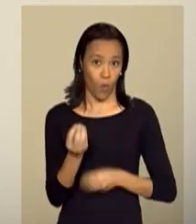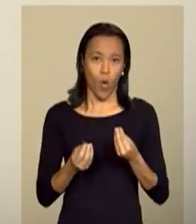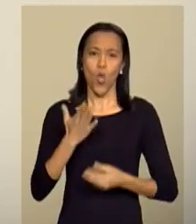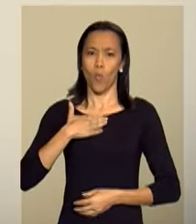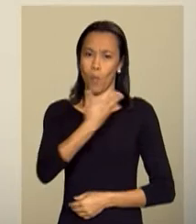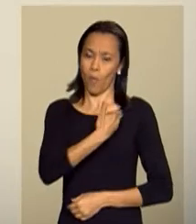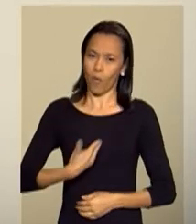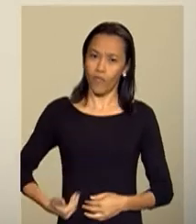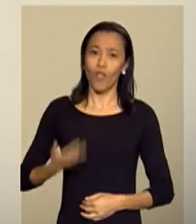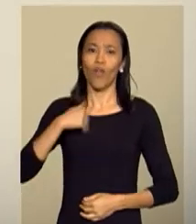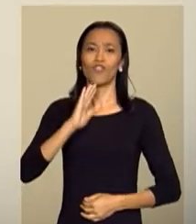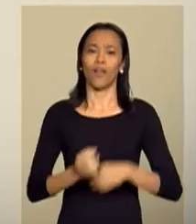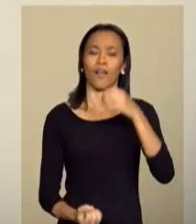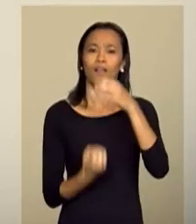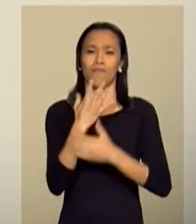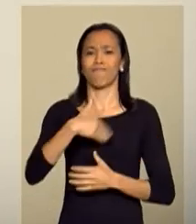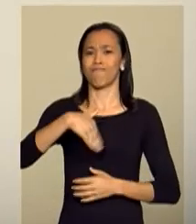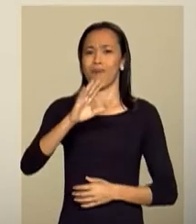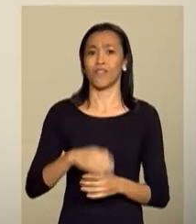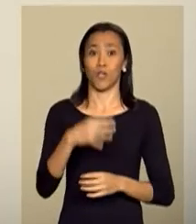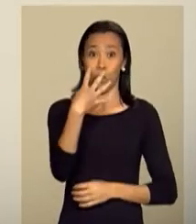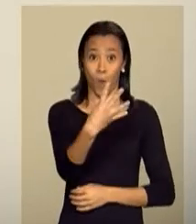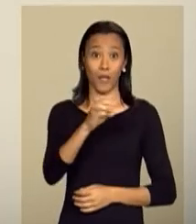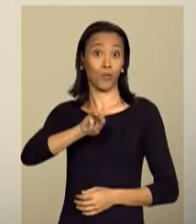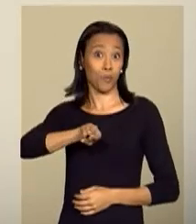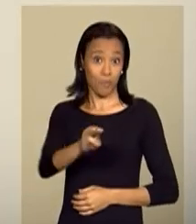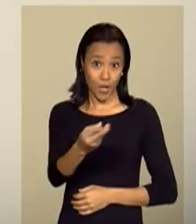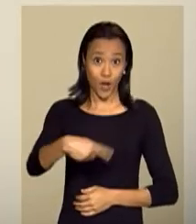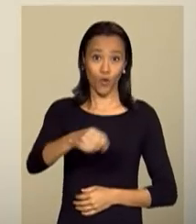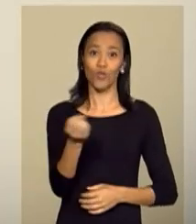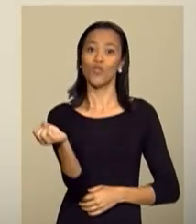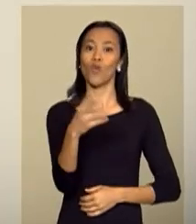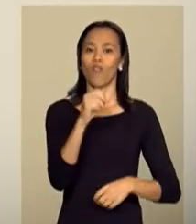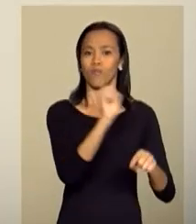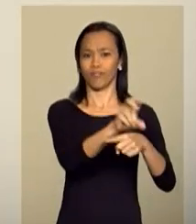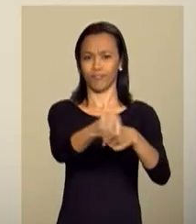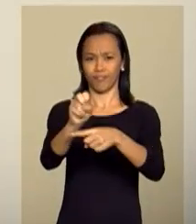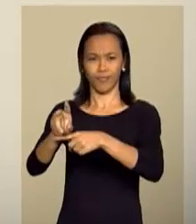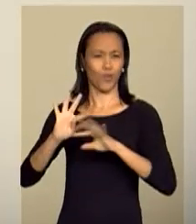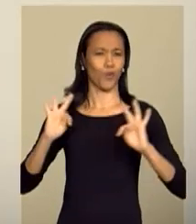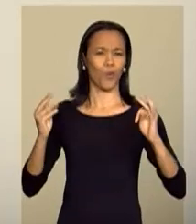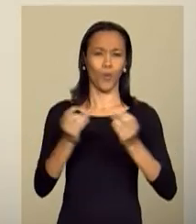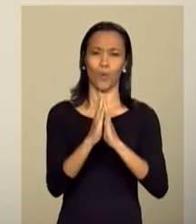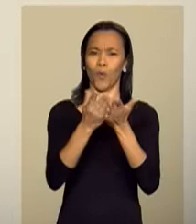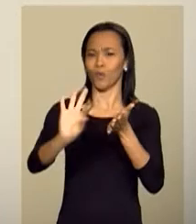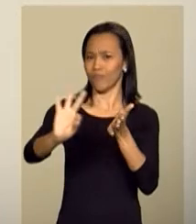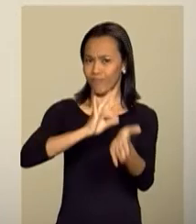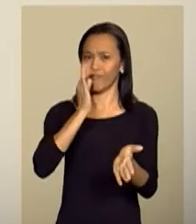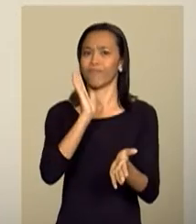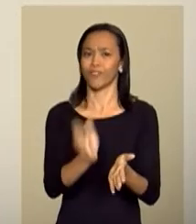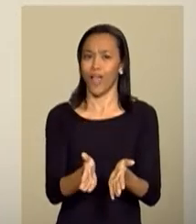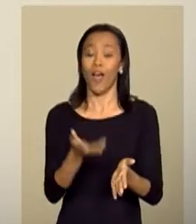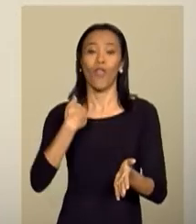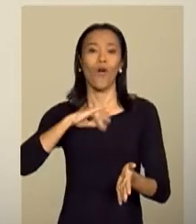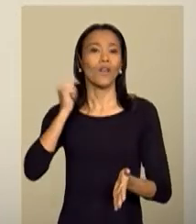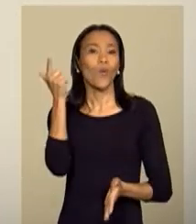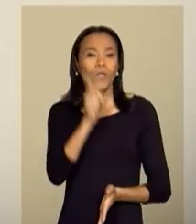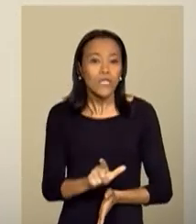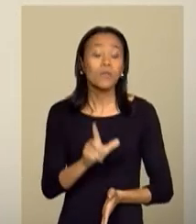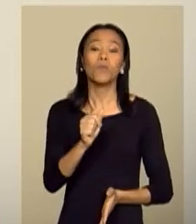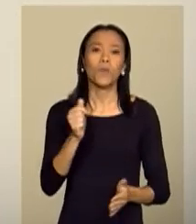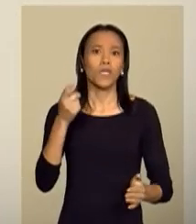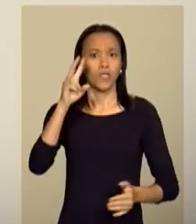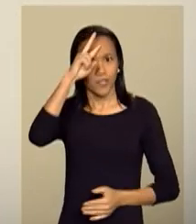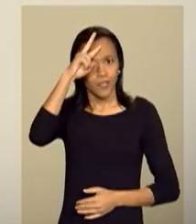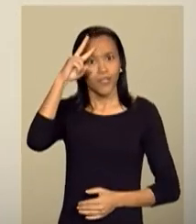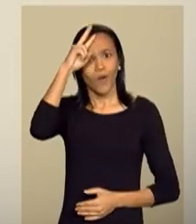no meu governo nós já criamos mais de 4 milhões de novos empregos todos com carteira assinada chegamos a essa marca